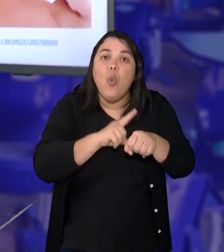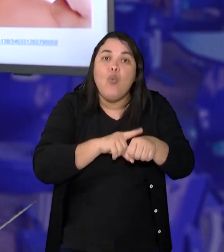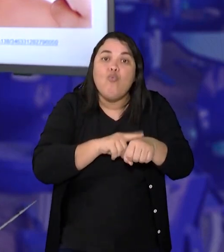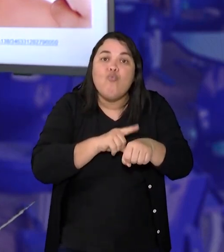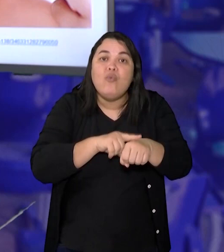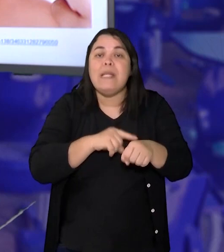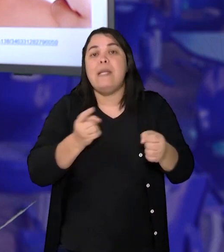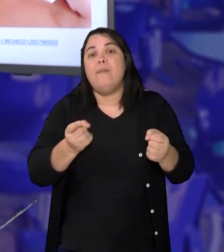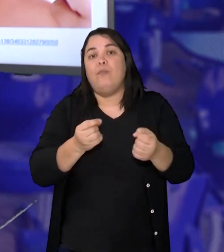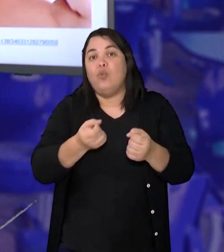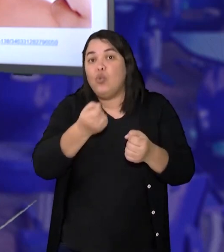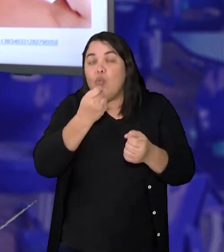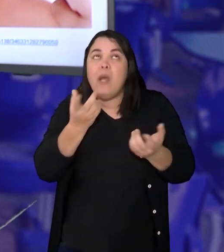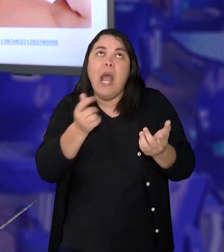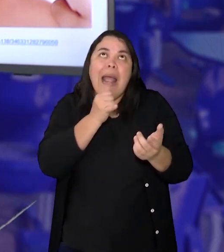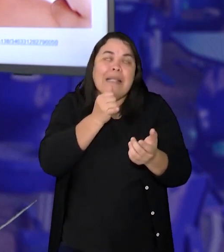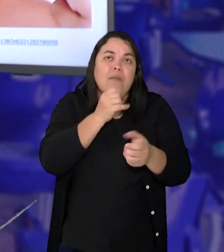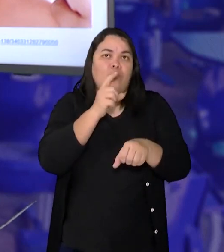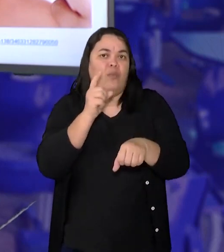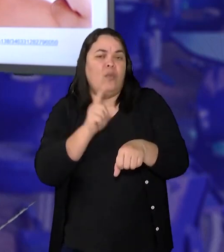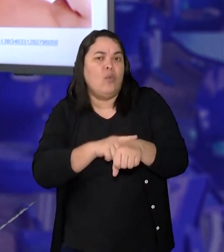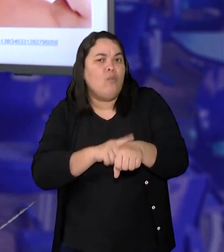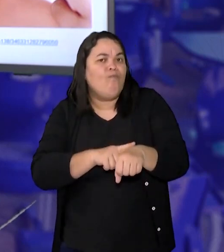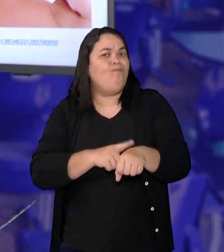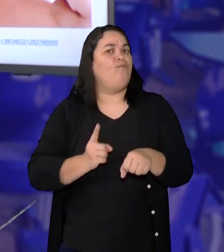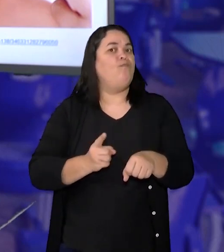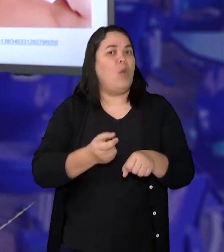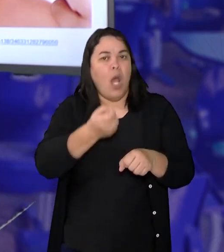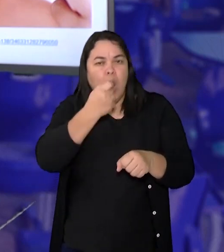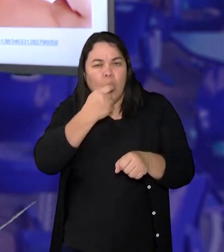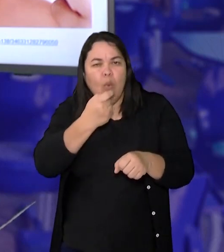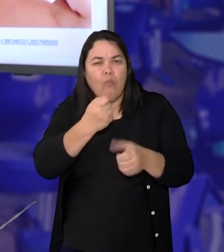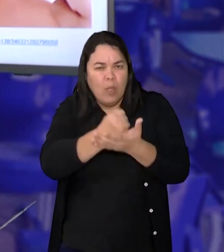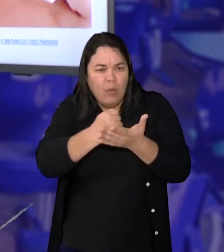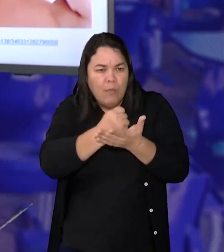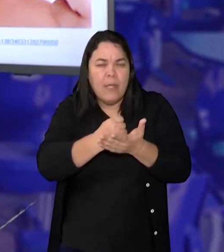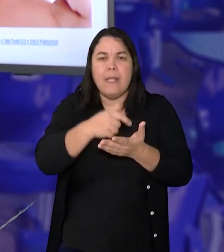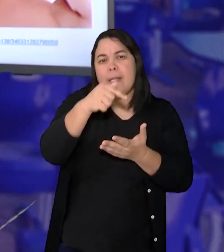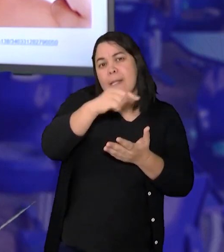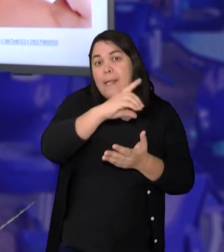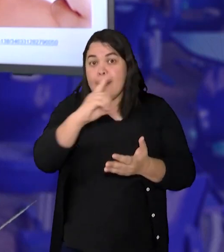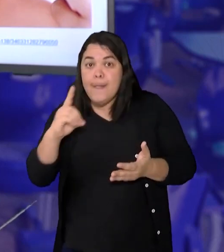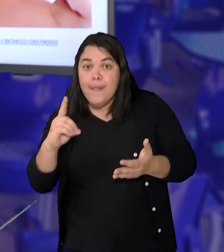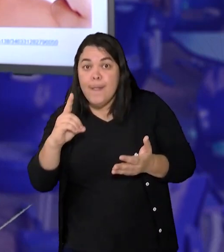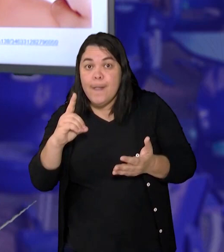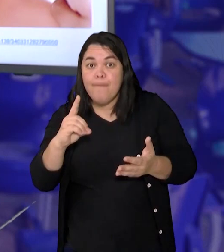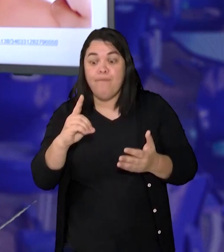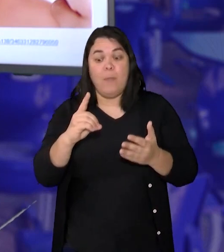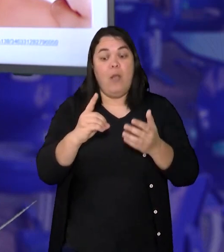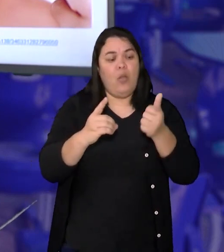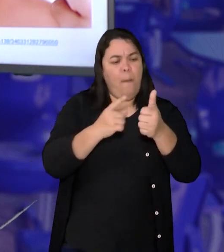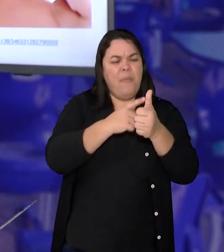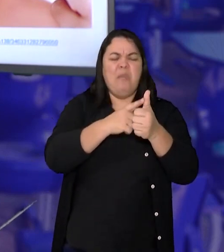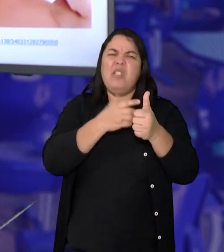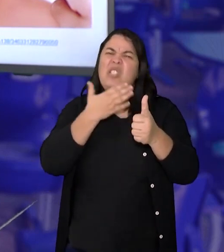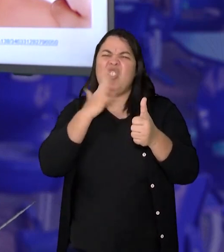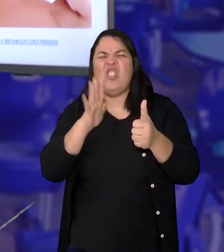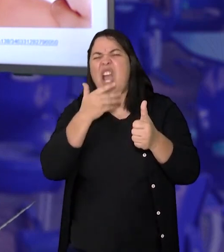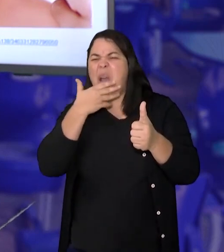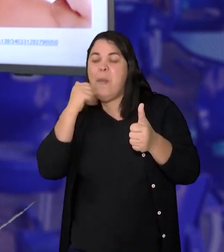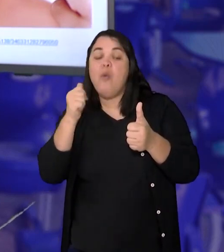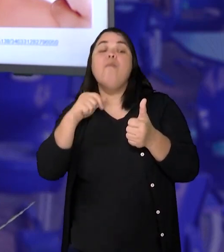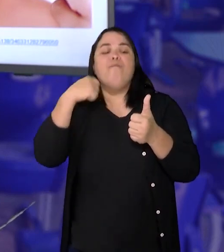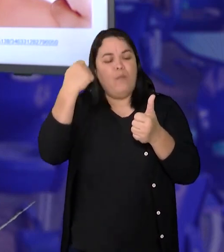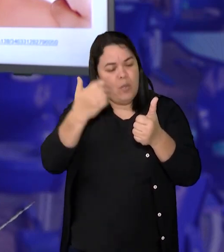tomar. Por exemplo, se o médico diz tome por 7 dias, mesmo que eu melhore no primeiro dia, eu tenho que tomar até o 7º. Se ele disser tome por 15